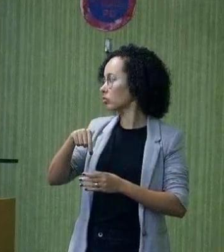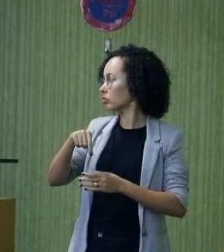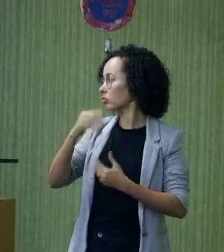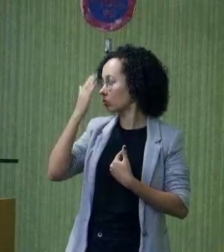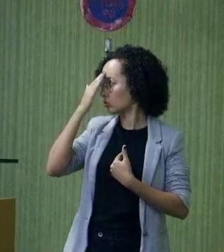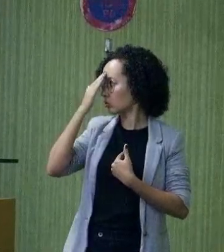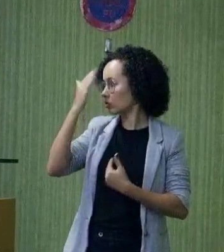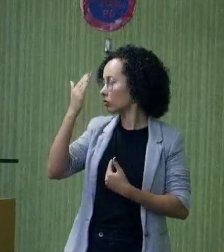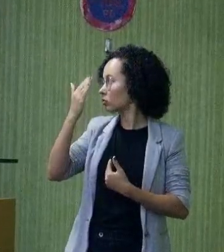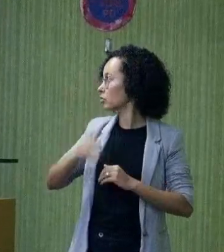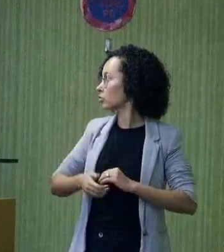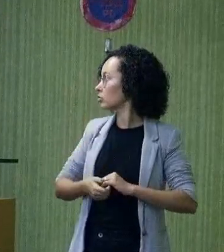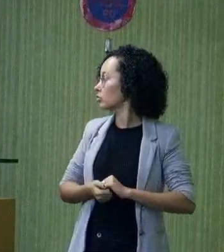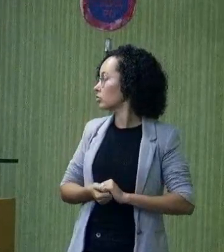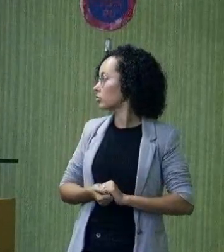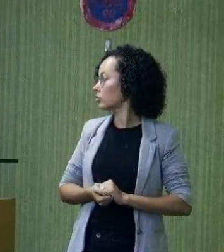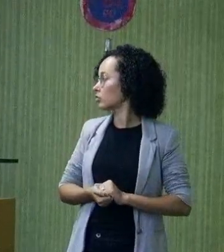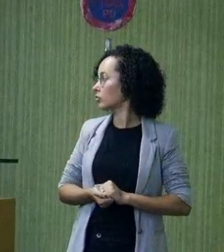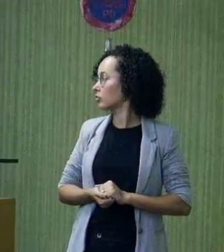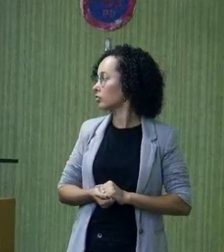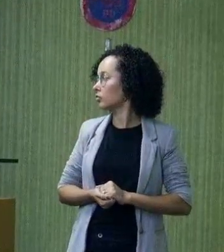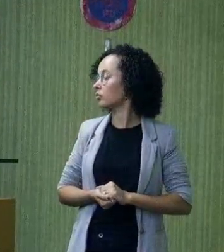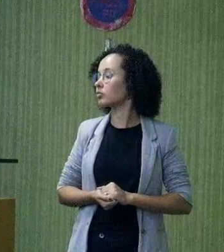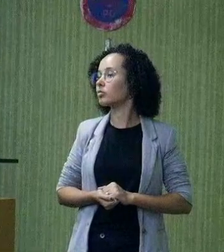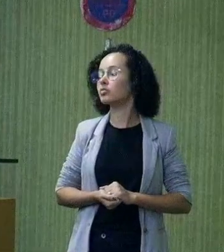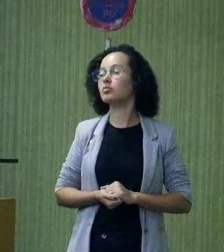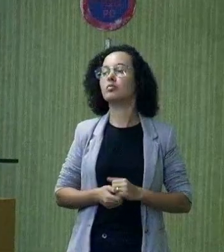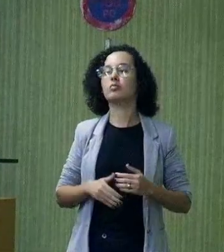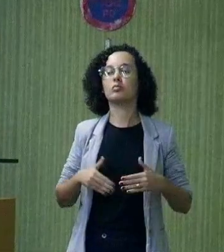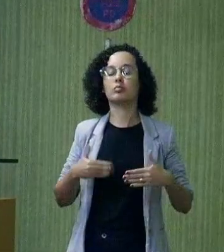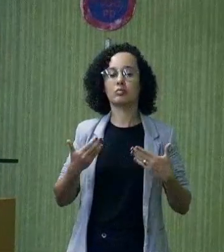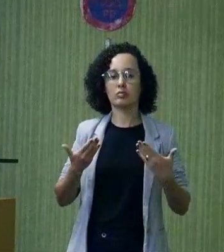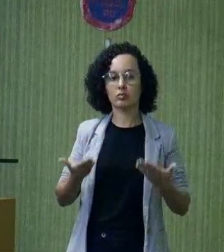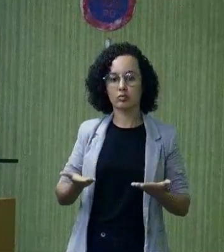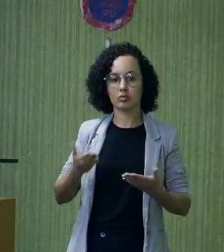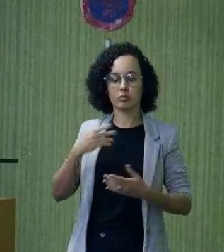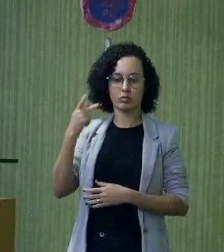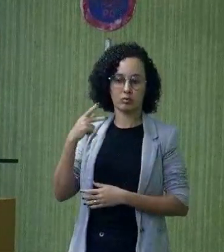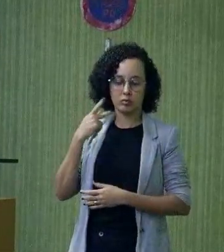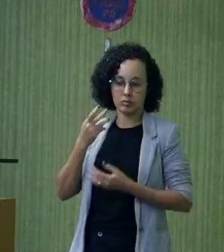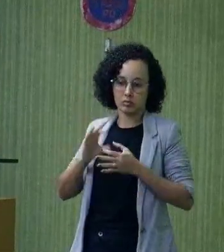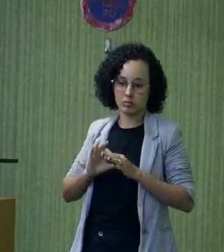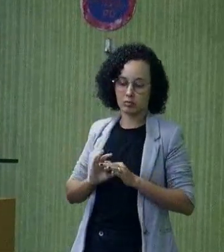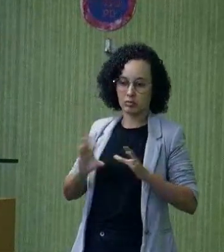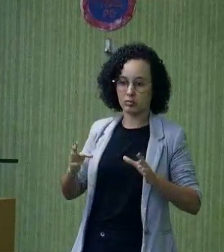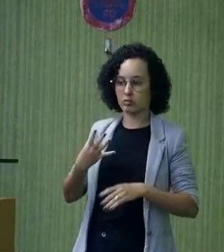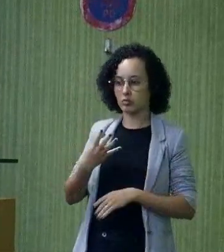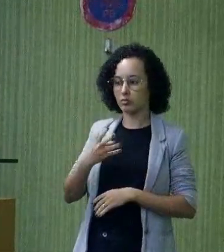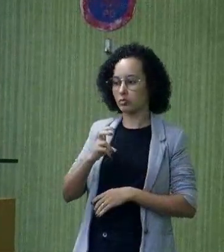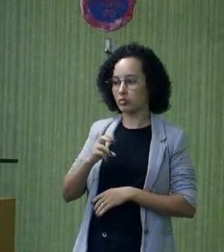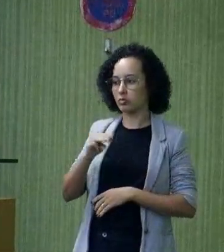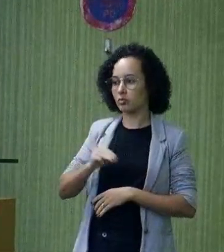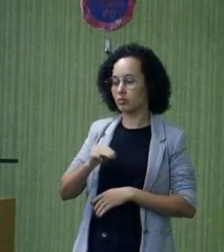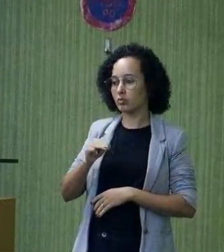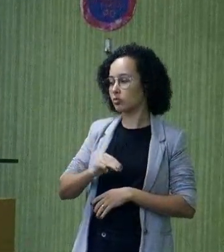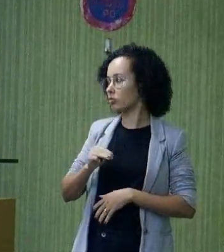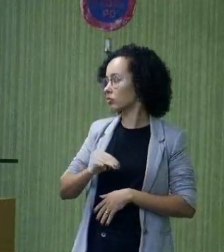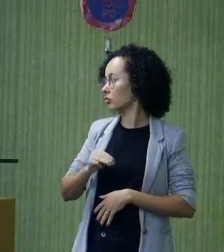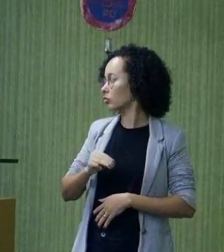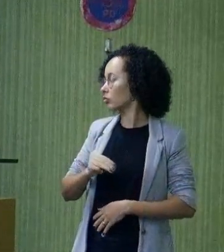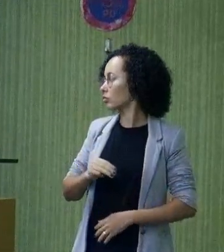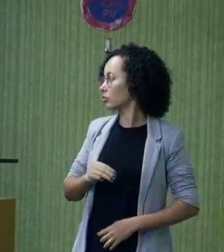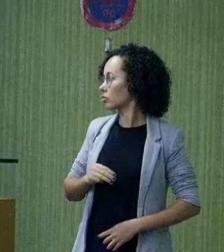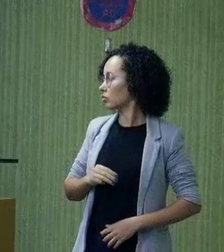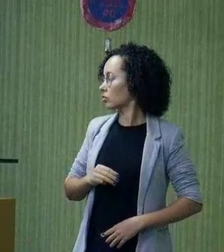pela pelas obras então Dr Salomão fique à vontade O senhor terá 45 minutos para expor